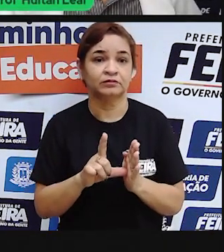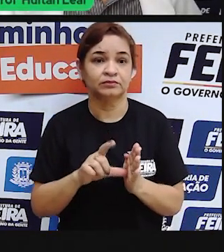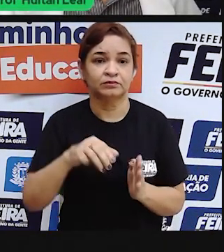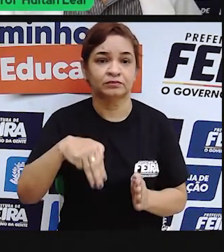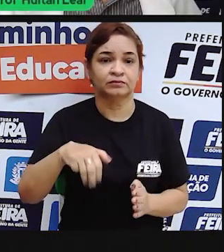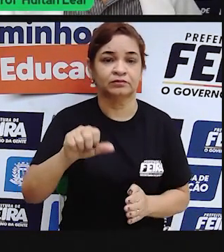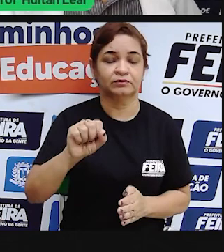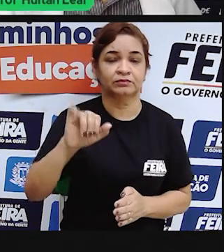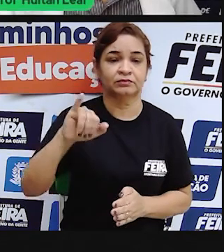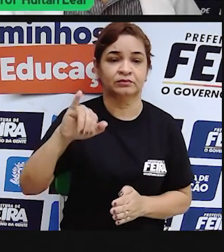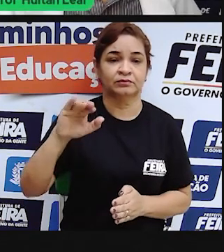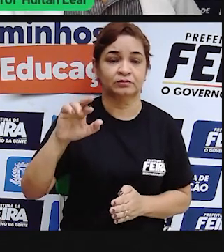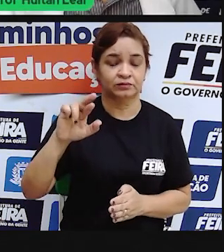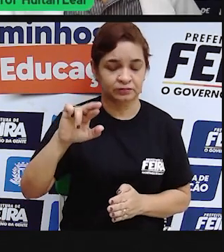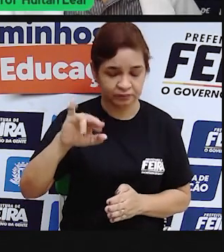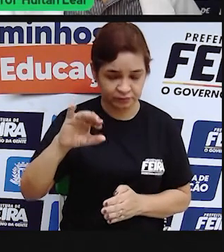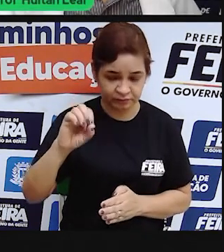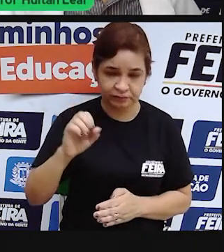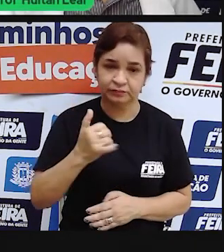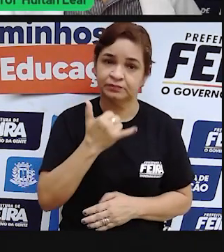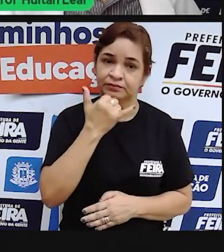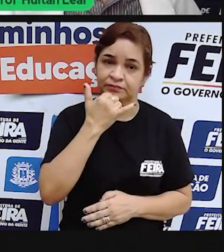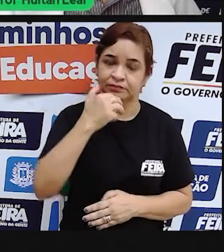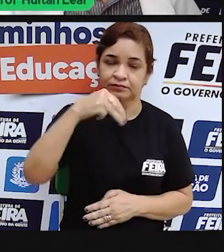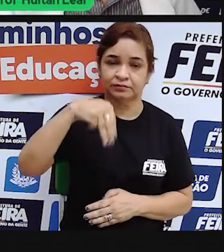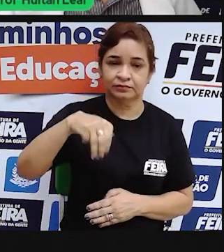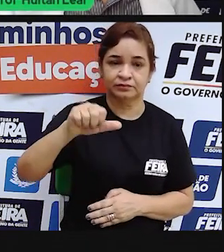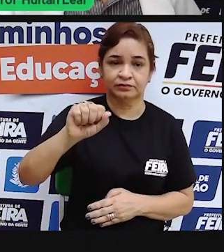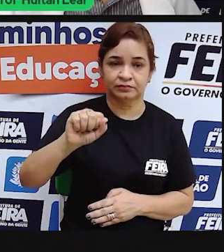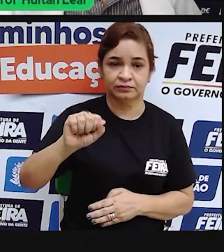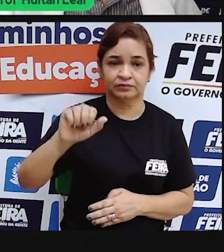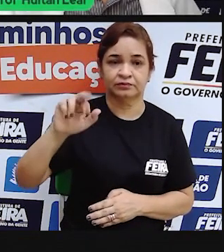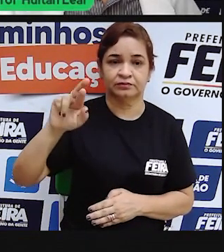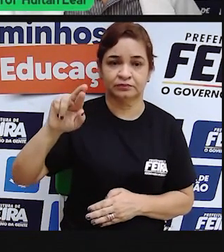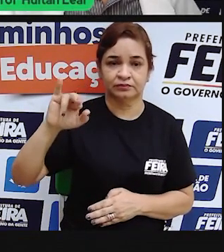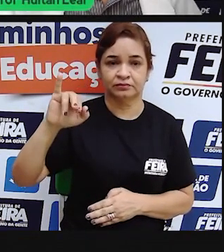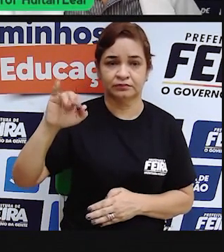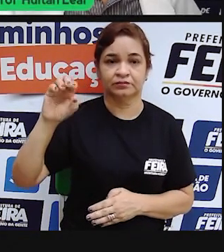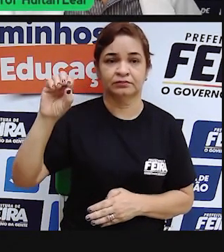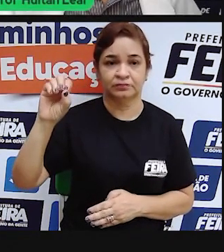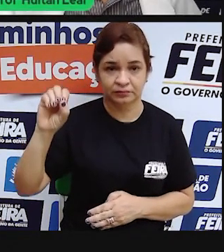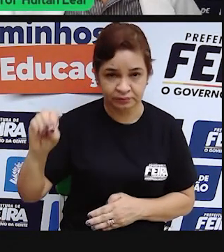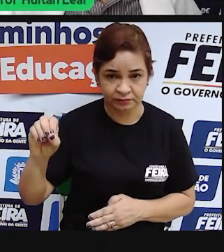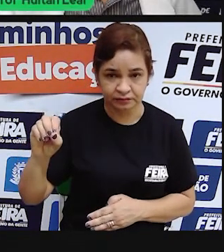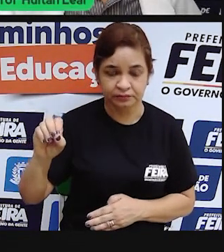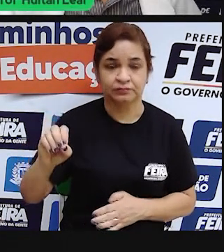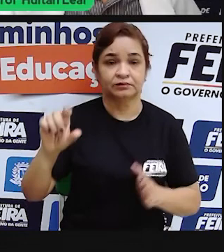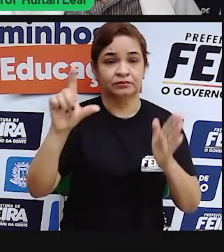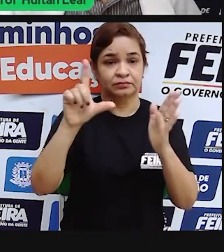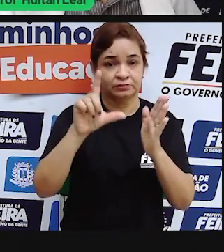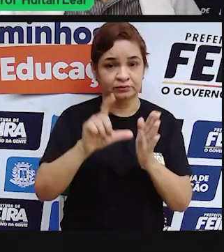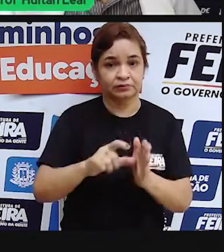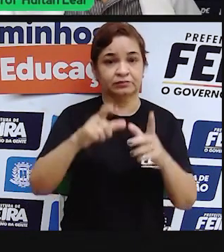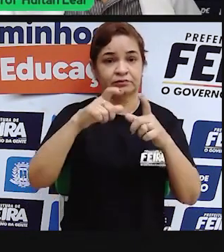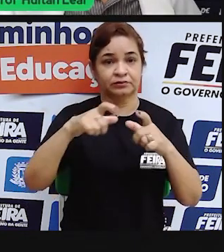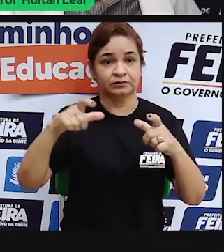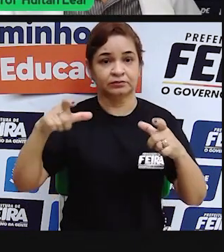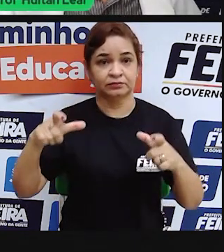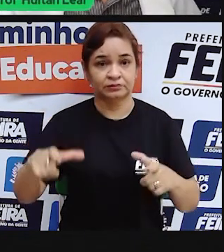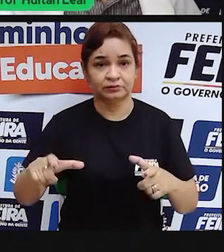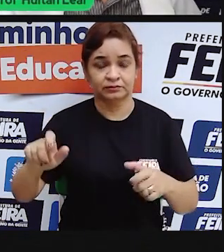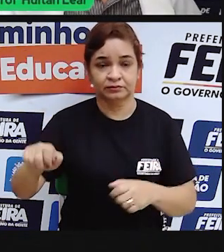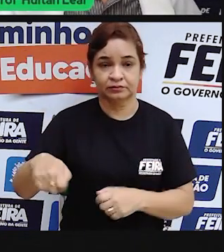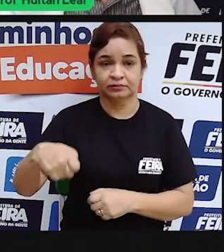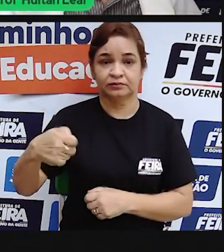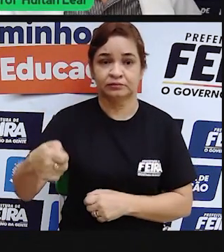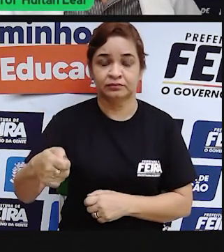Mário. Então, dá uma ideia de posse, não é isso? Estou especificando, dando posse a essa loja, dizendo de